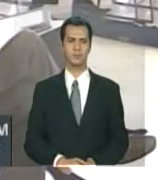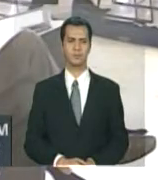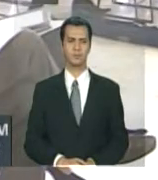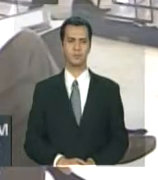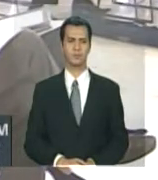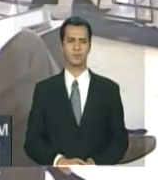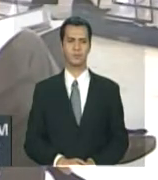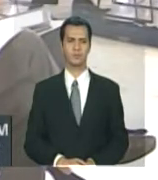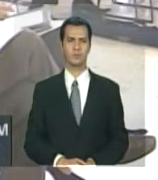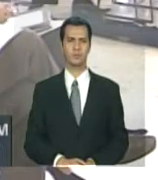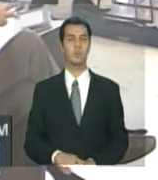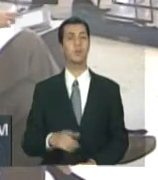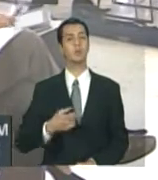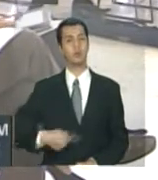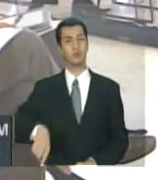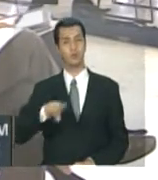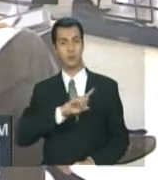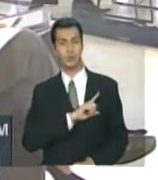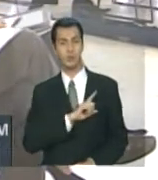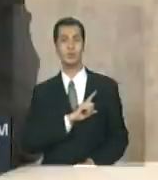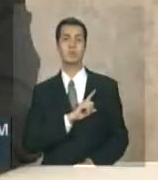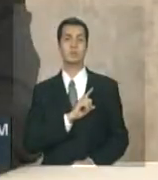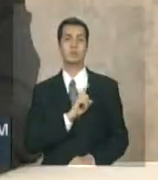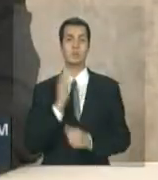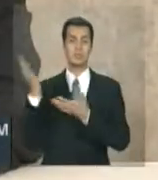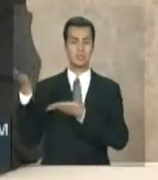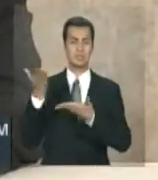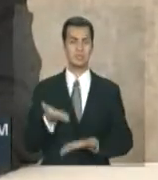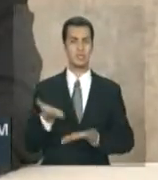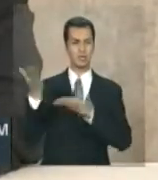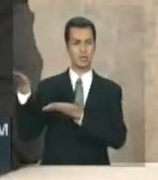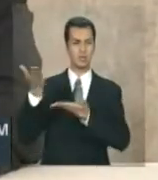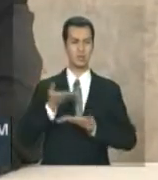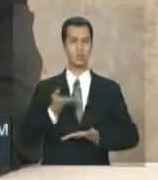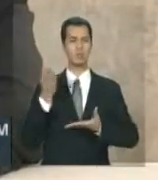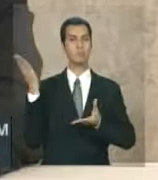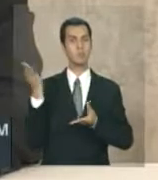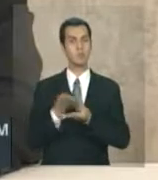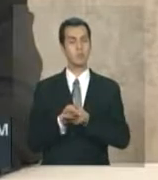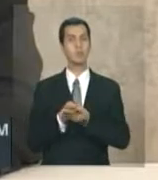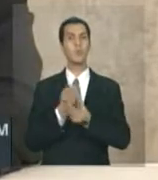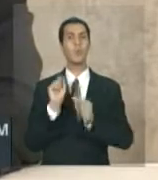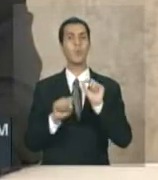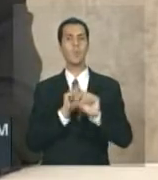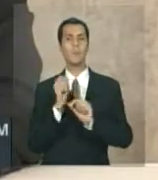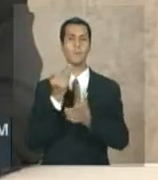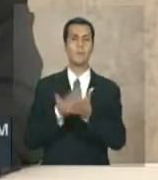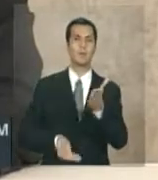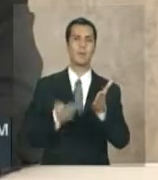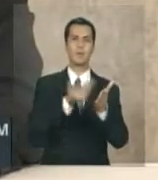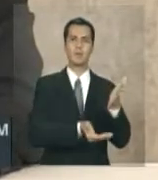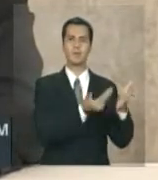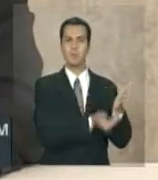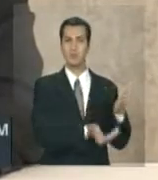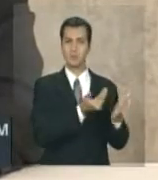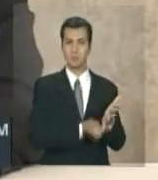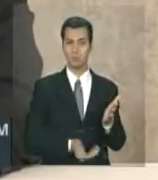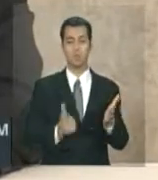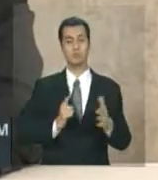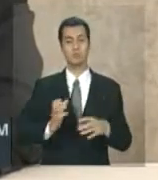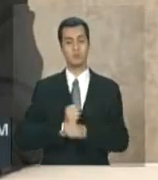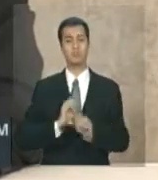perda de produtores e as EMATER estão fazendo vistoria. No caso da agricultura familiar, nós ainda estamos recolhendo. Como eu disse, tivemos 19